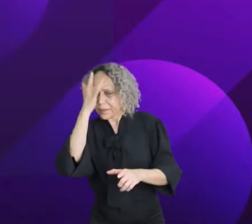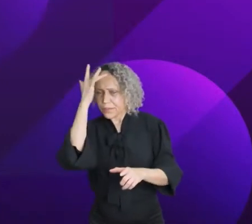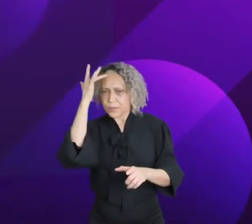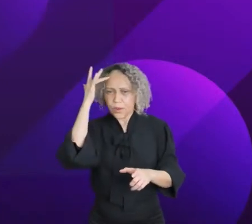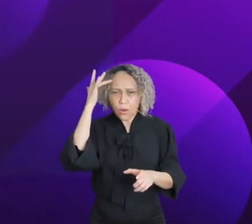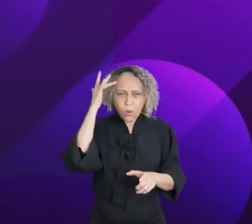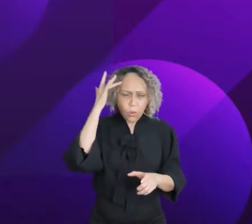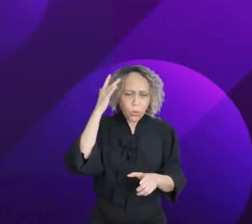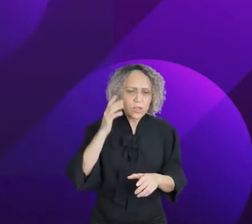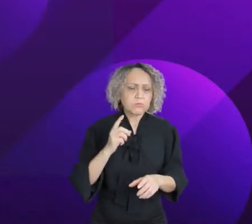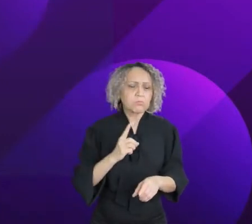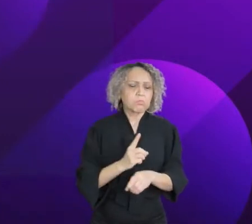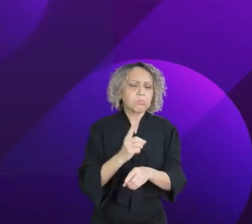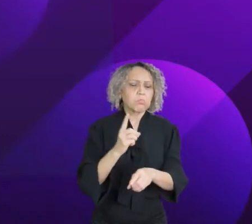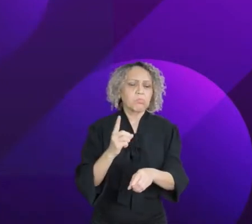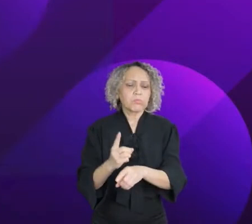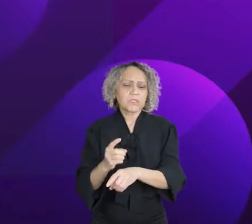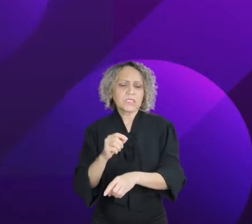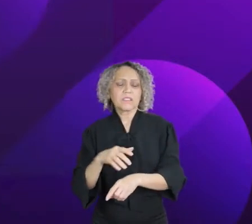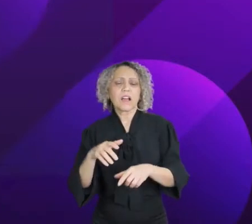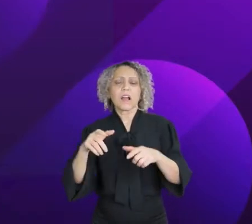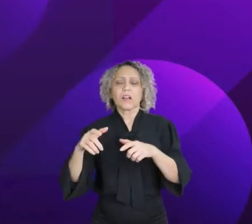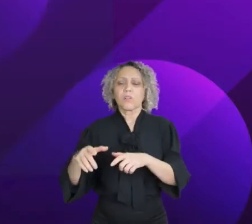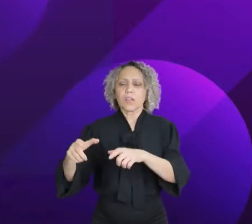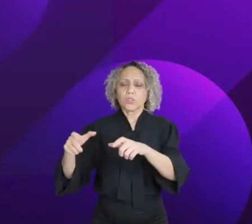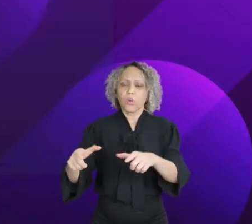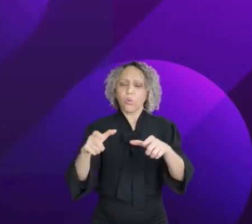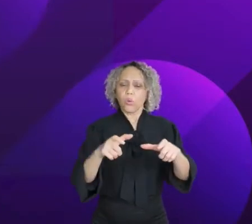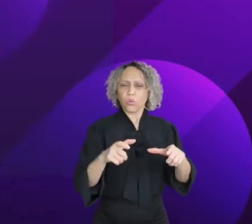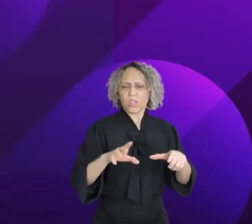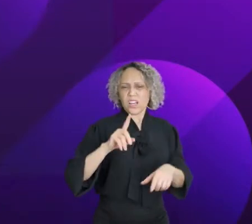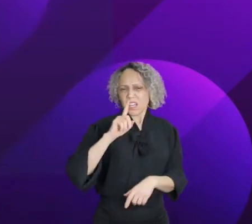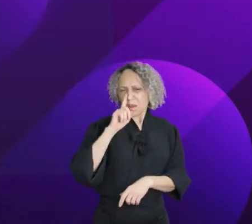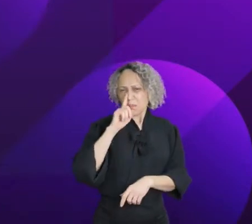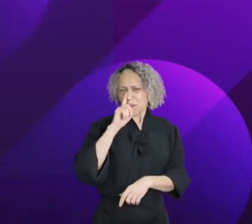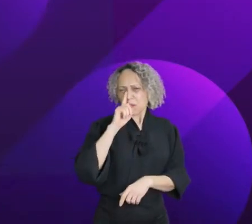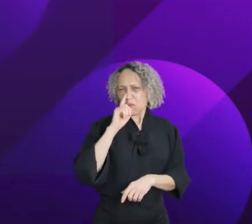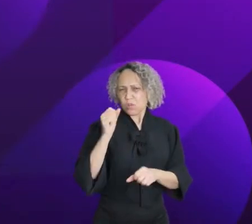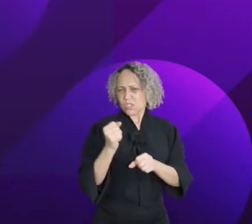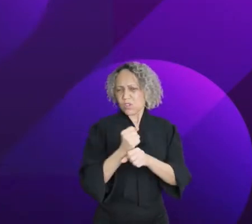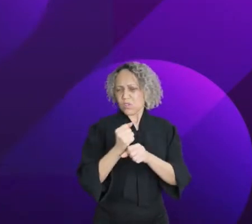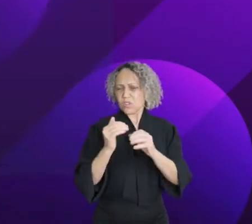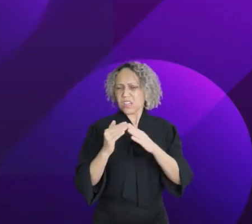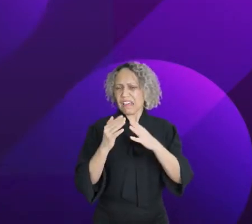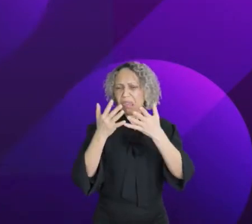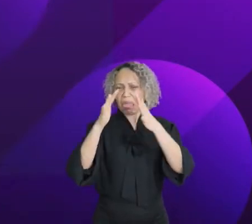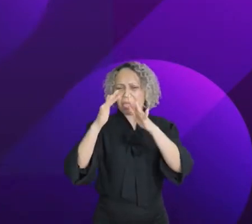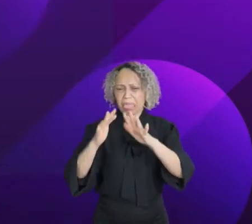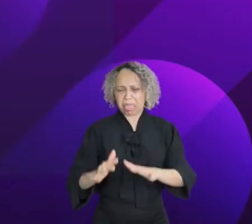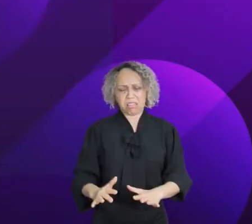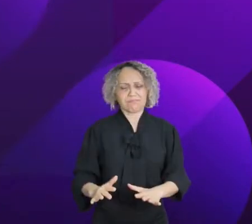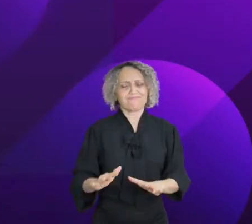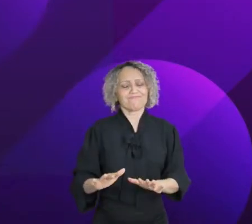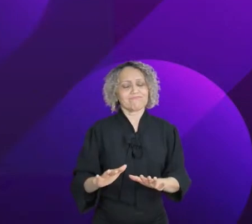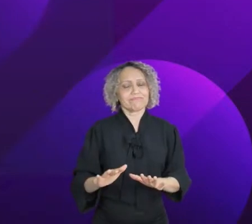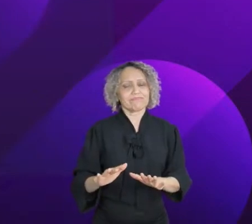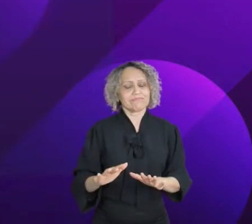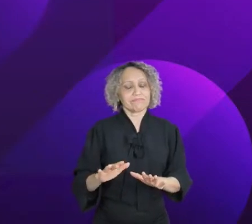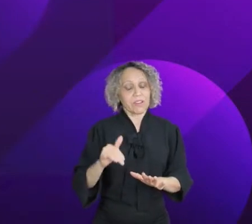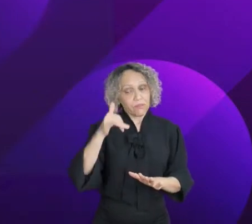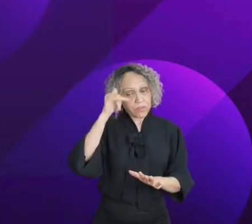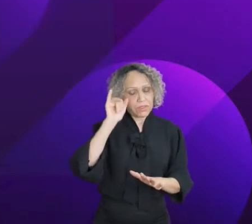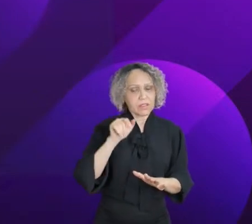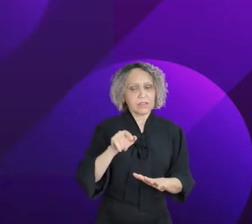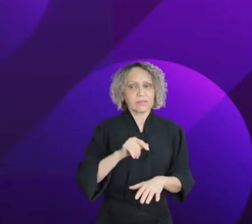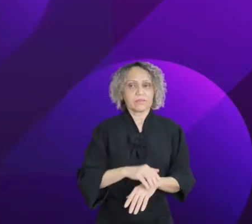de maior risco de moradia, identificar, tentar acompanhar